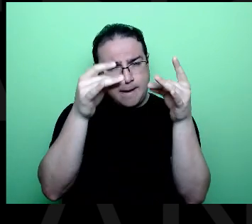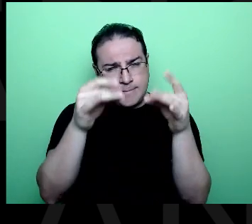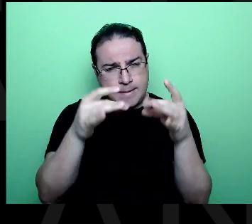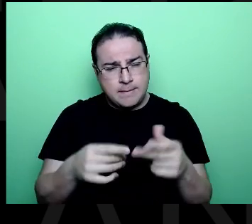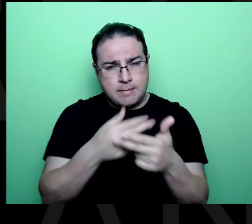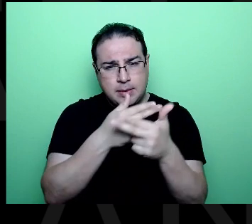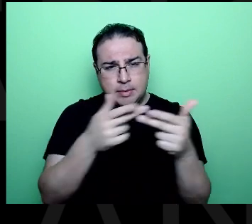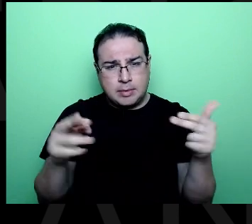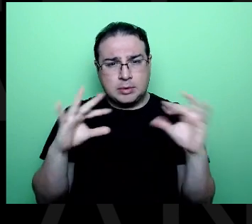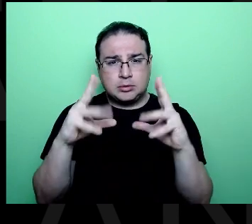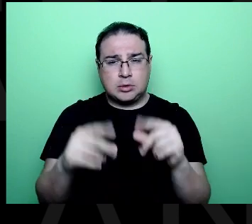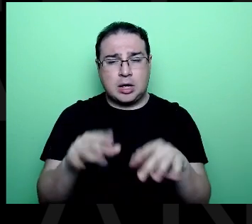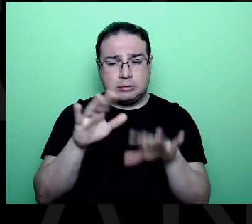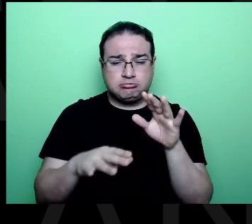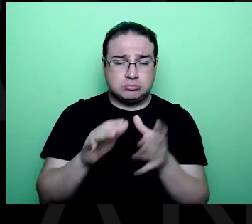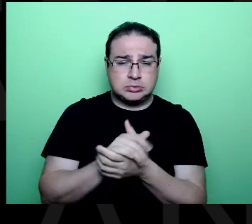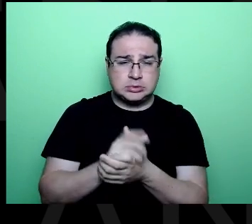coisas que às vezes dão